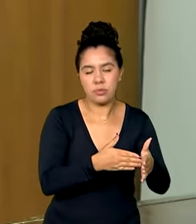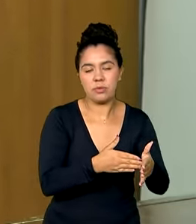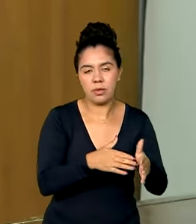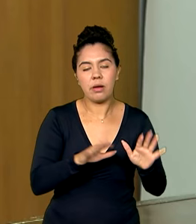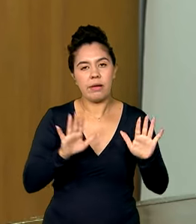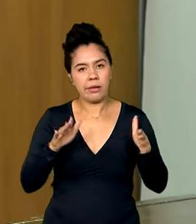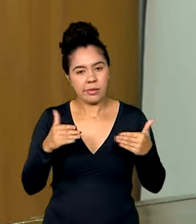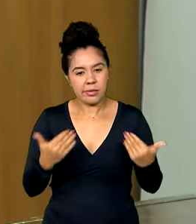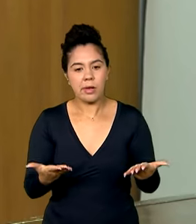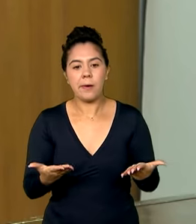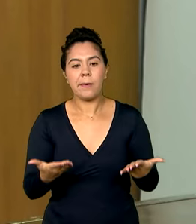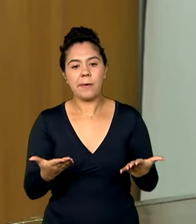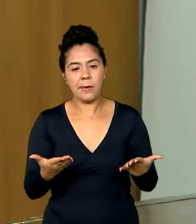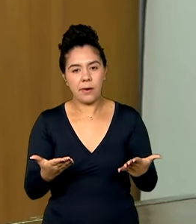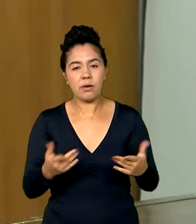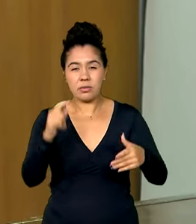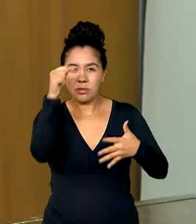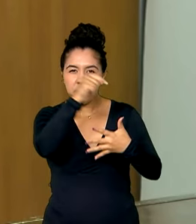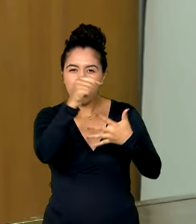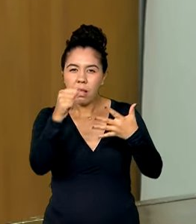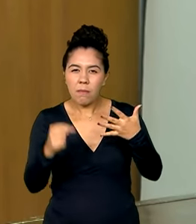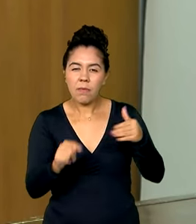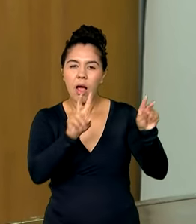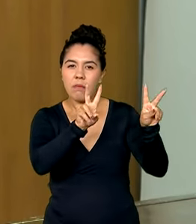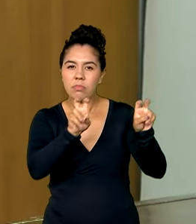né? Essas questões de